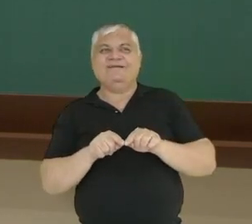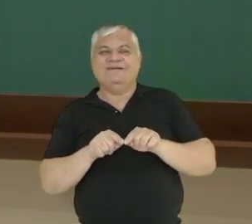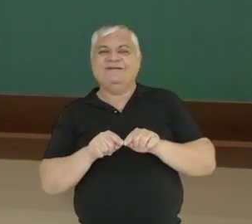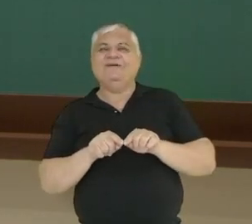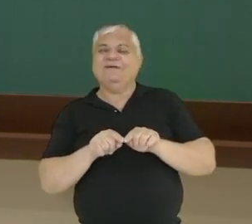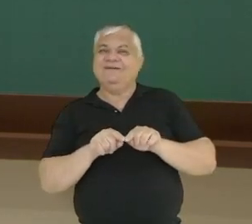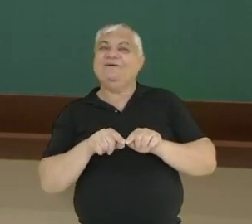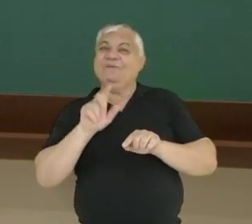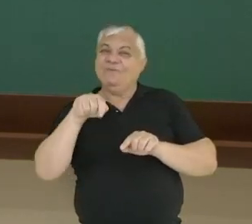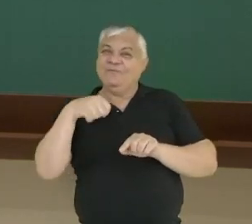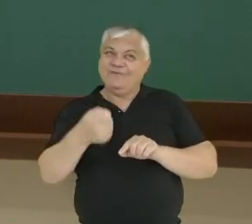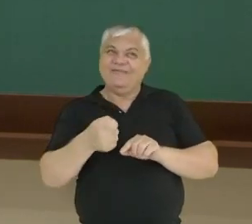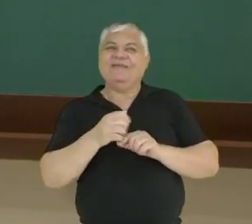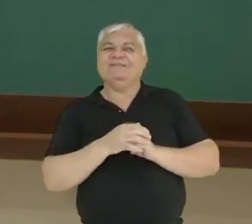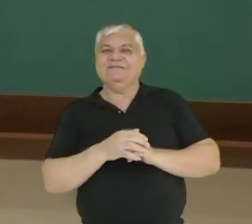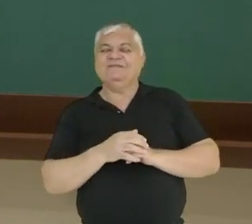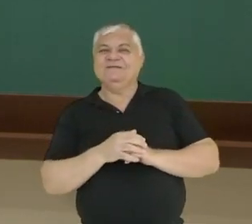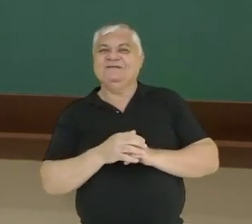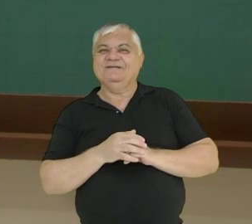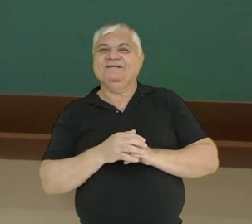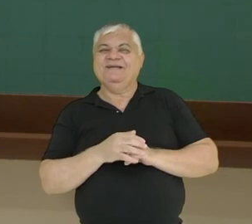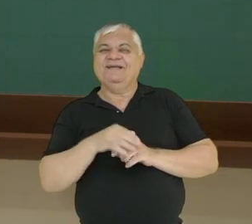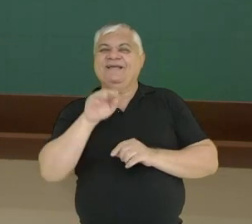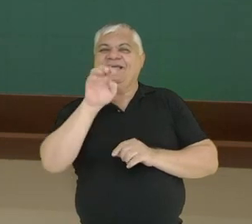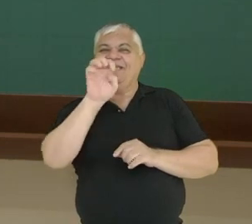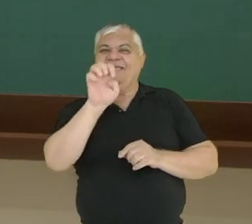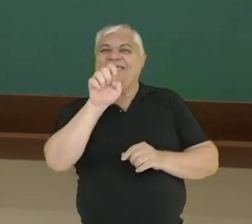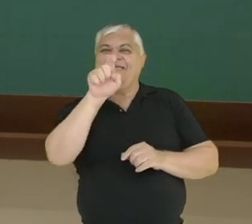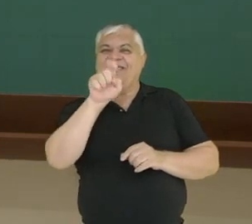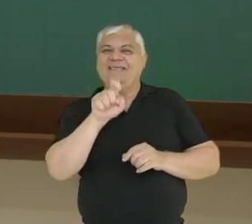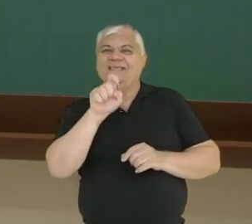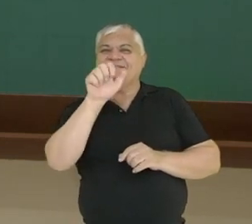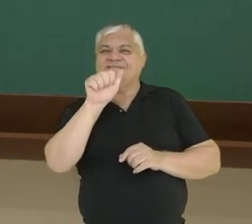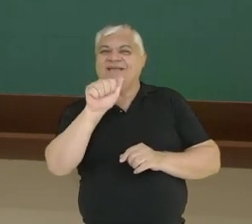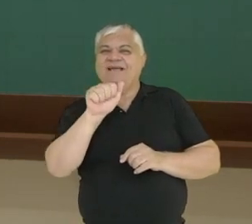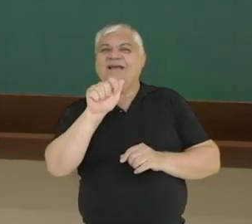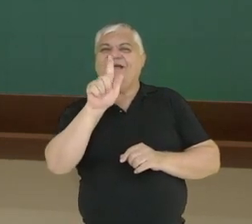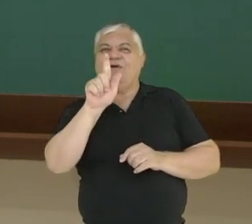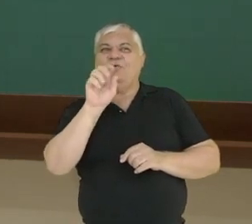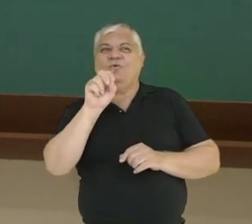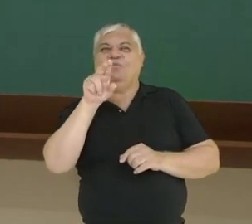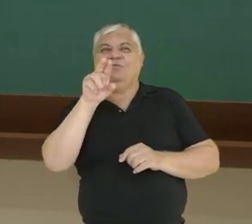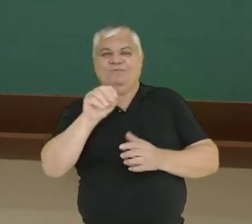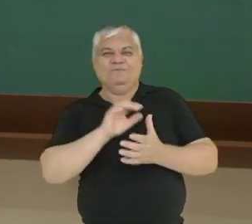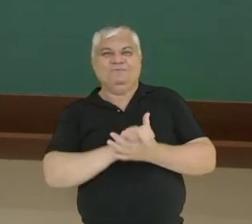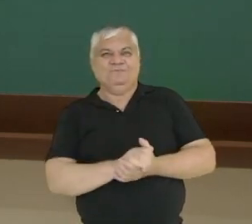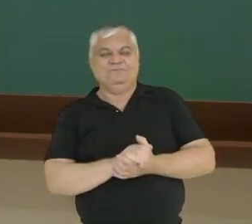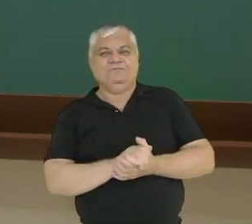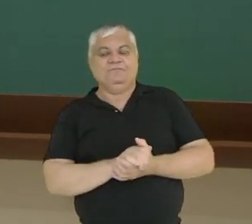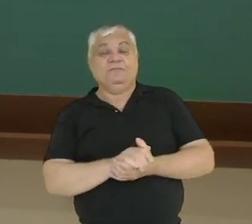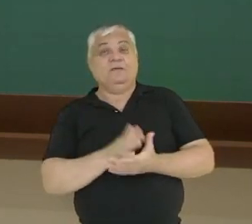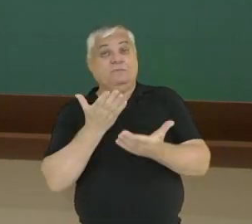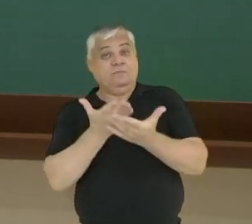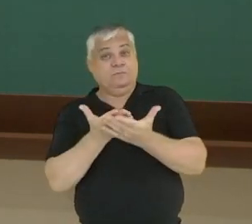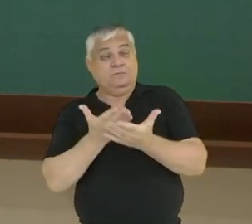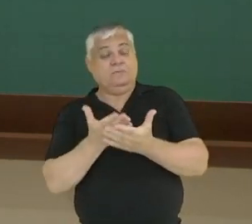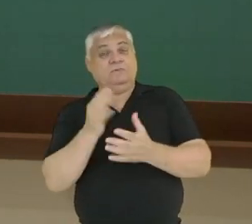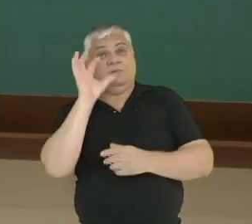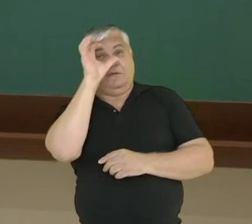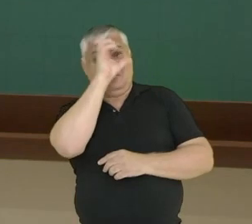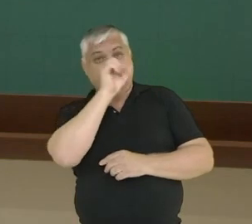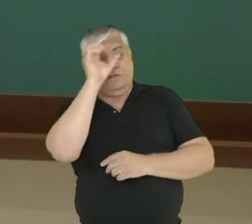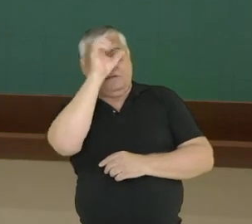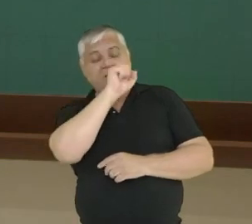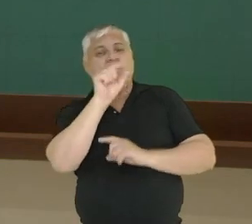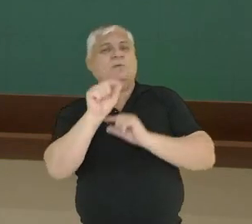a construção do nosso hexágono regular, certo? Então, na aula de hoje,